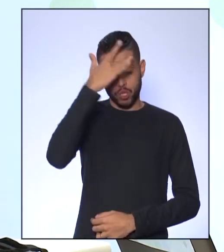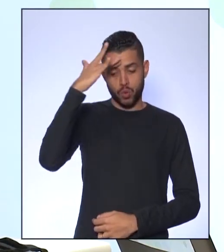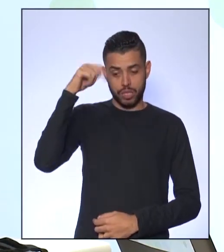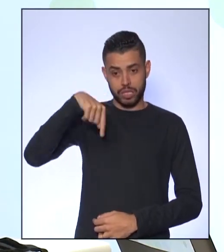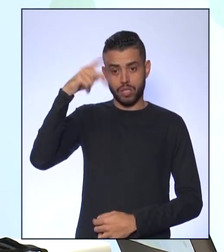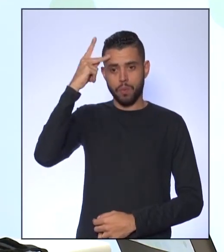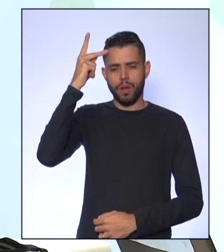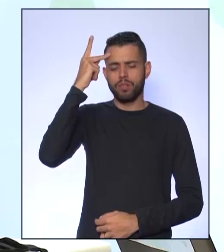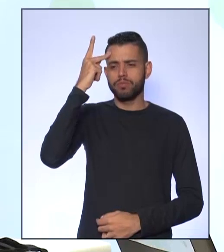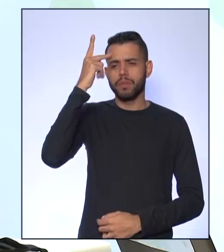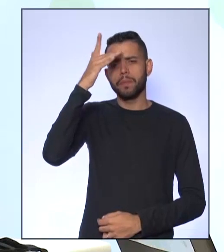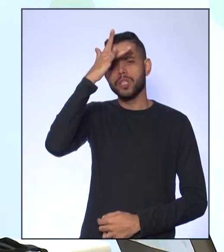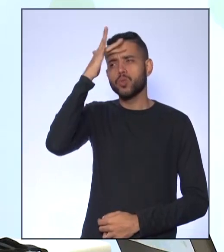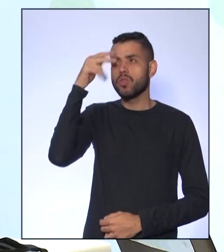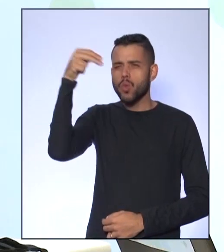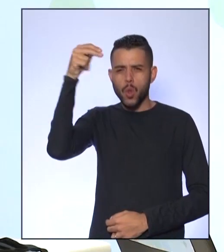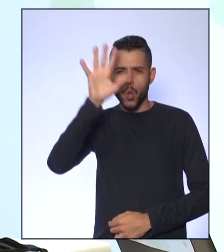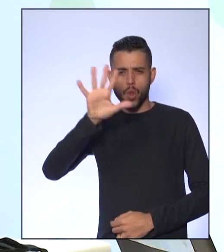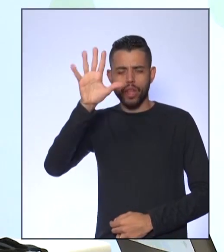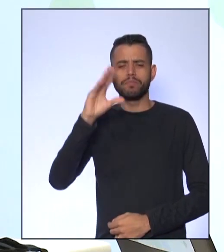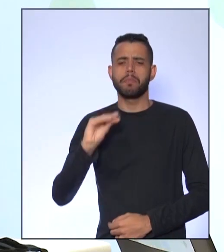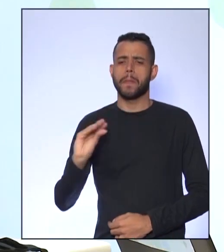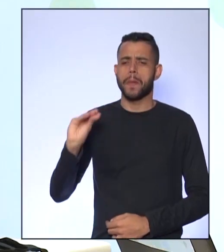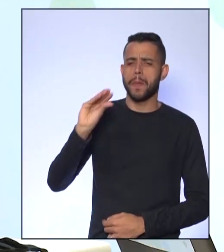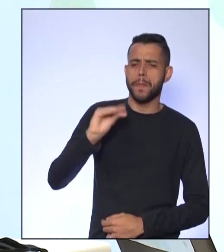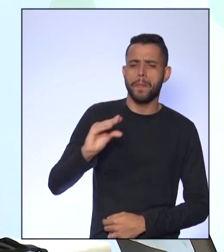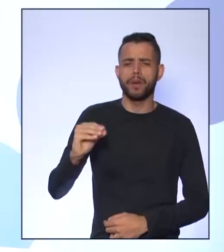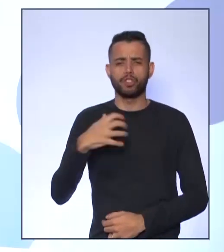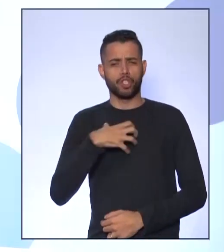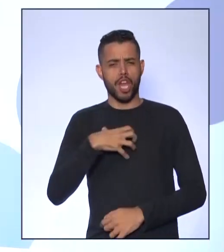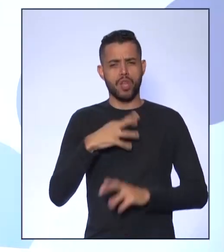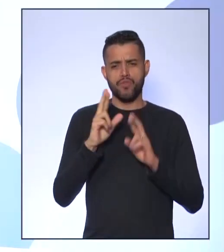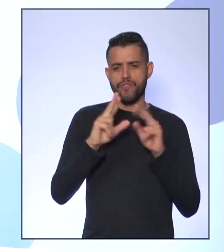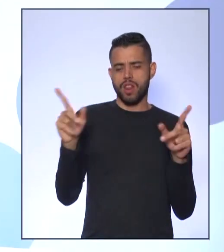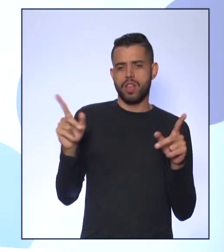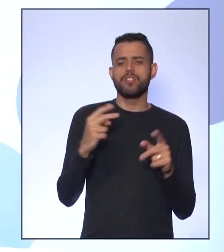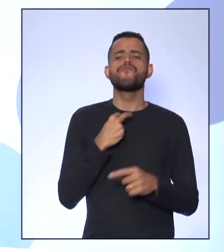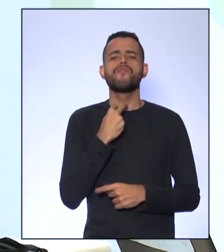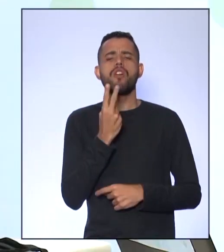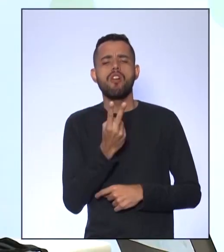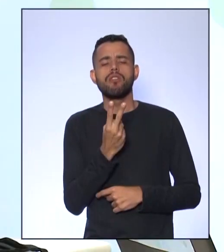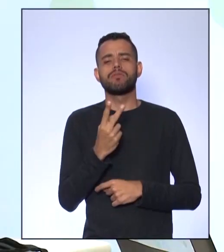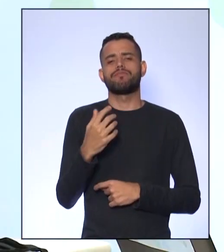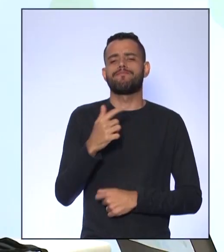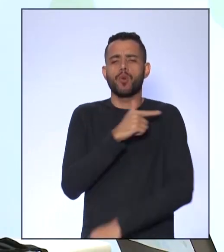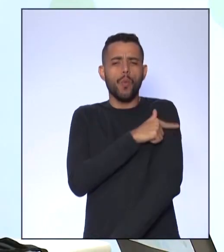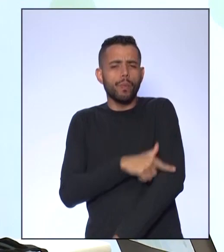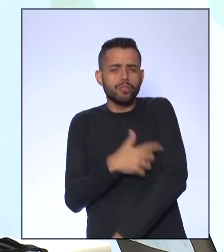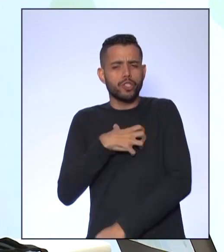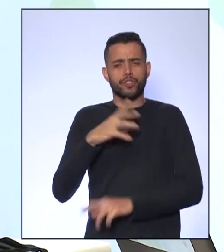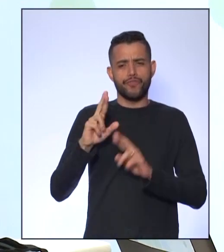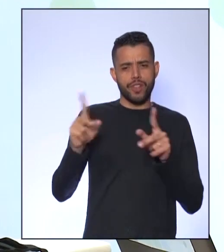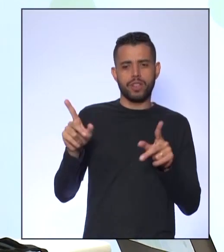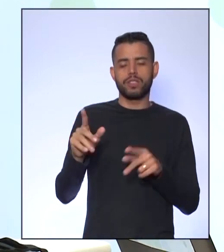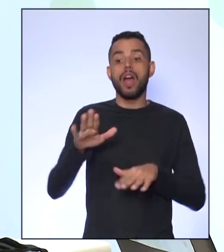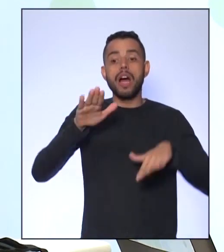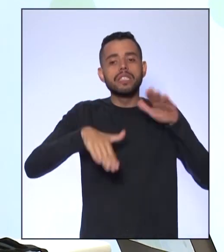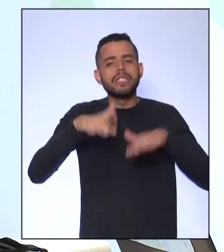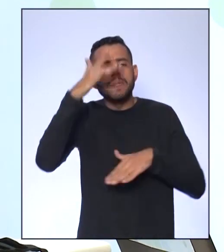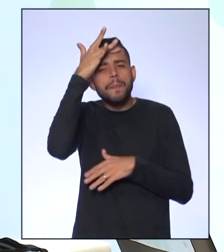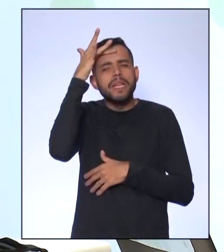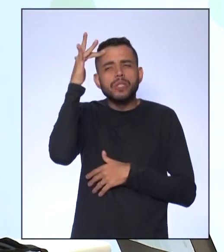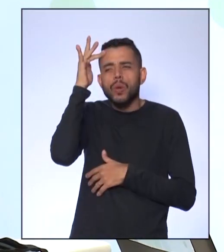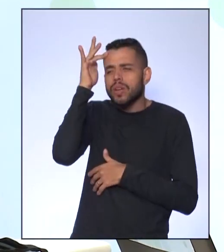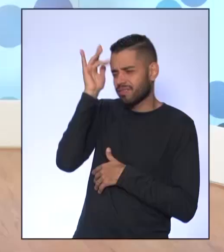ele vai falar de uma forma diferente, vai se comportar de uma forma diferente, e muitos vão aproveitar esse momento, a fala da pessoa, e